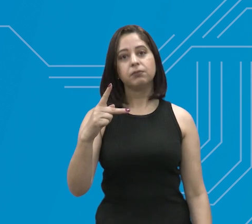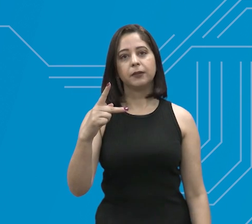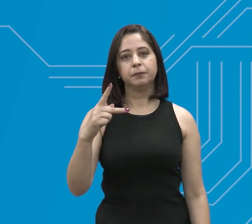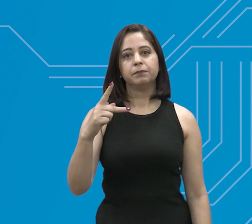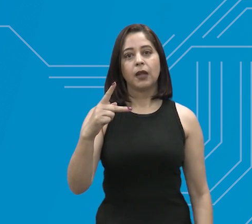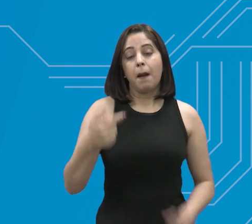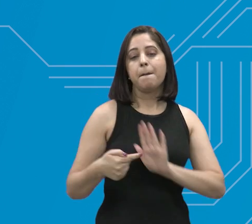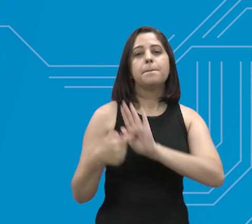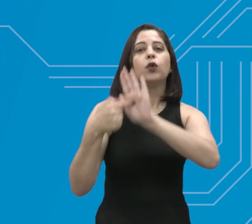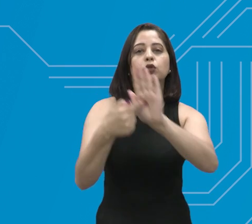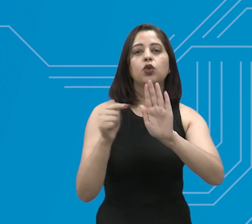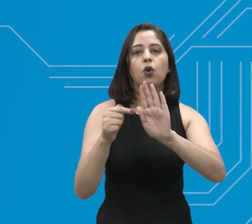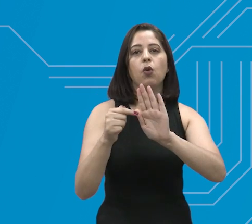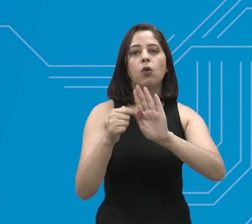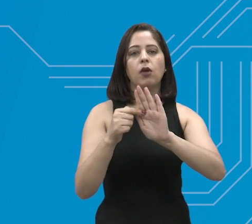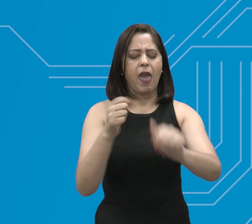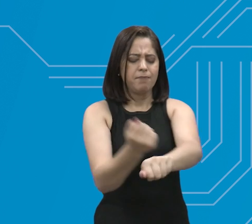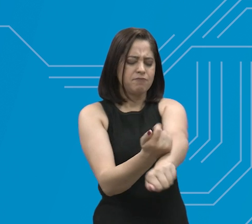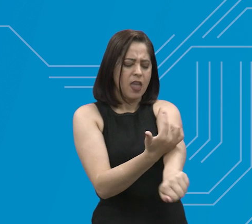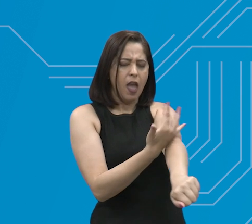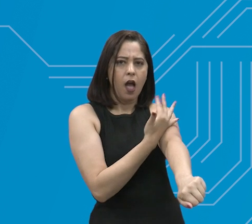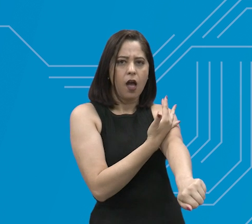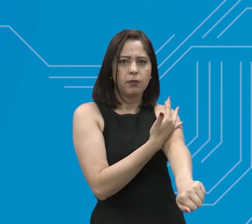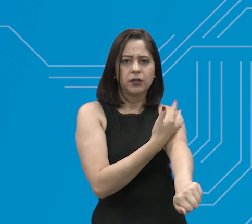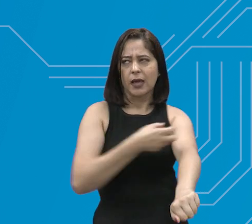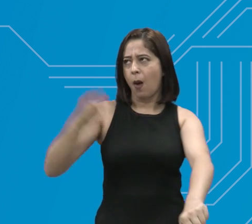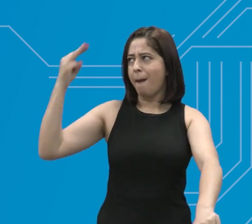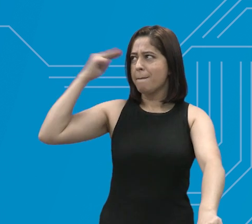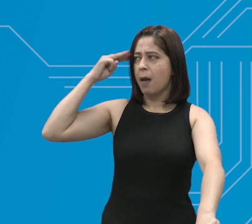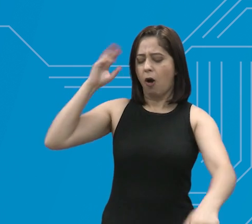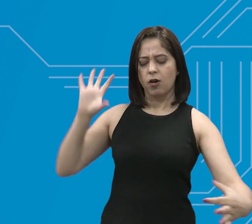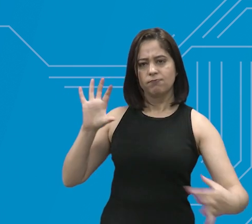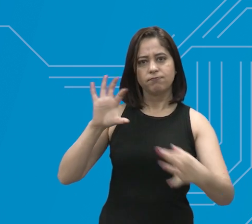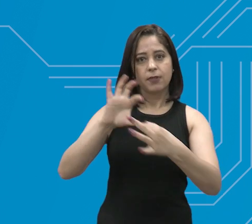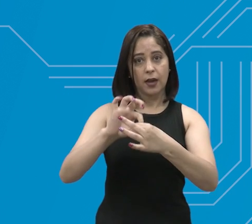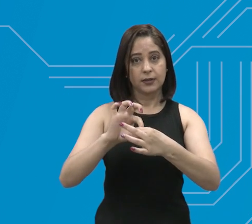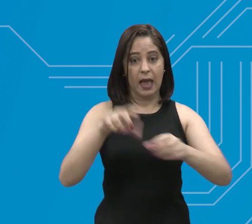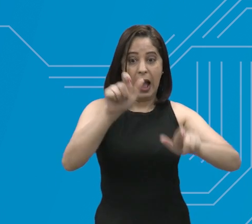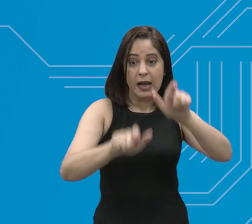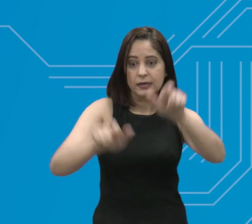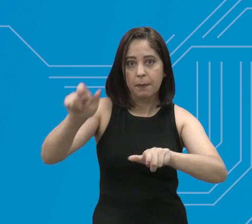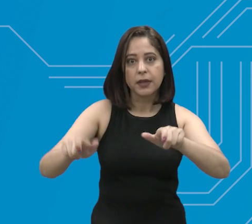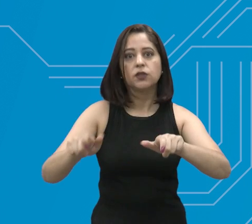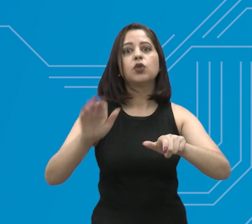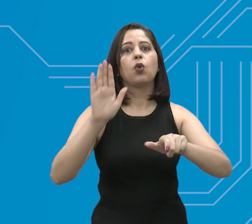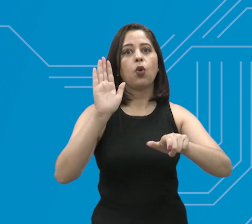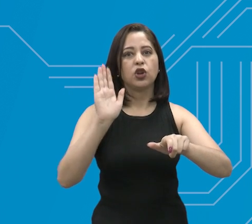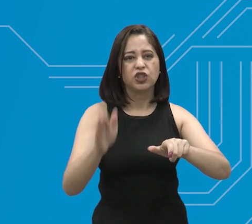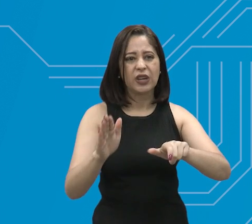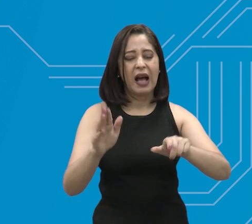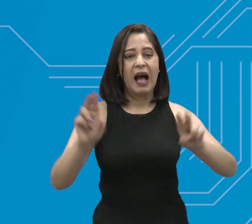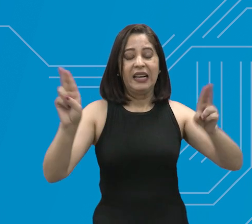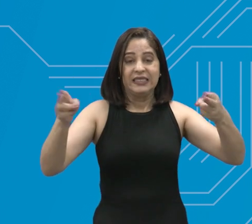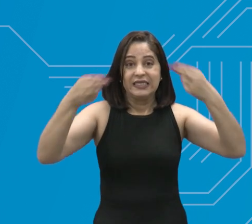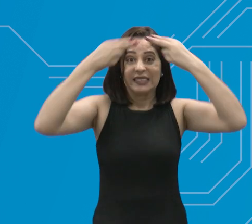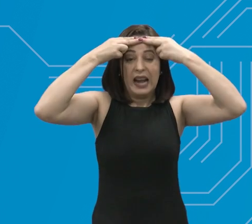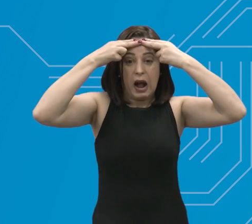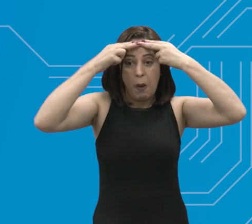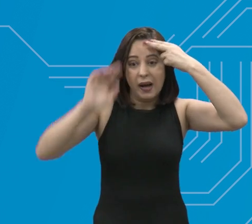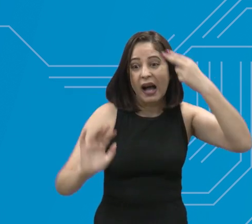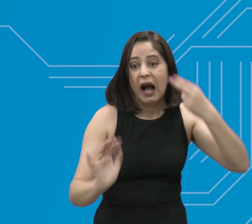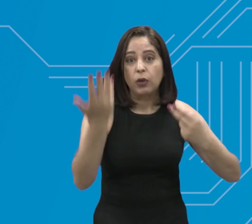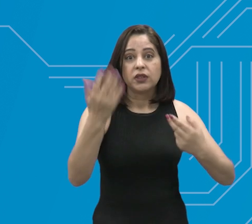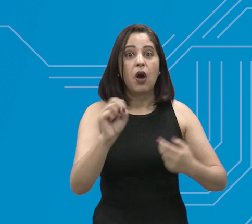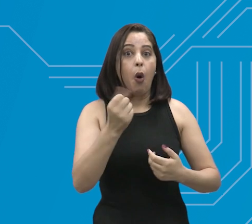São Paulo, mostrou relação entre eventos emocionais e memória. Pacientes que passaram por episódios